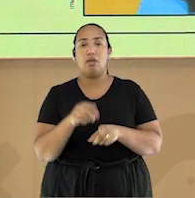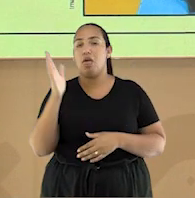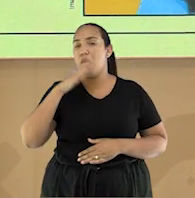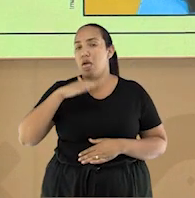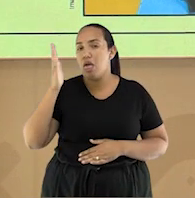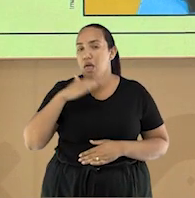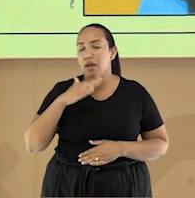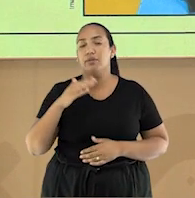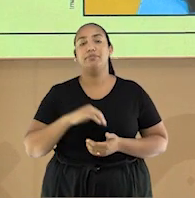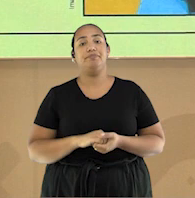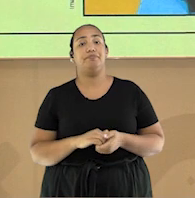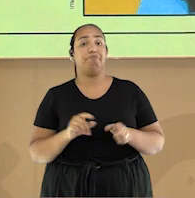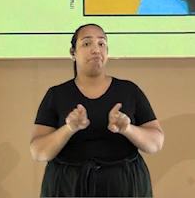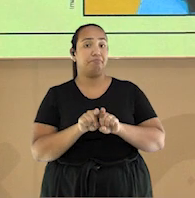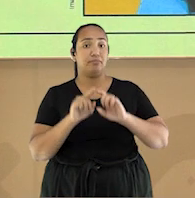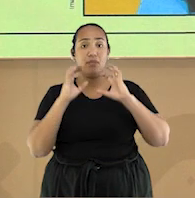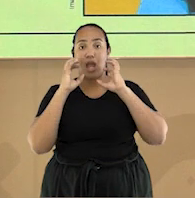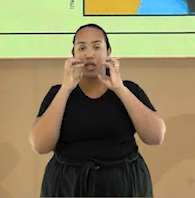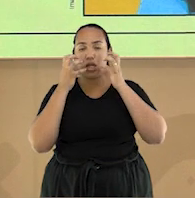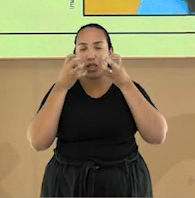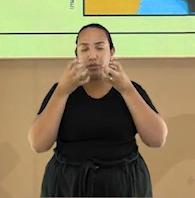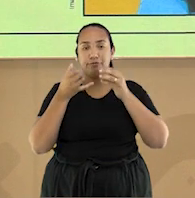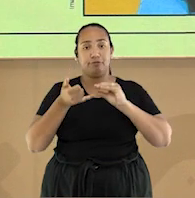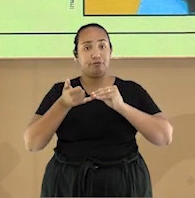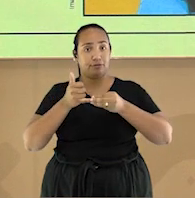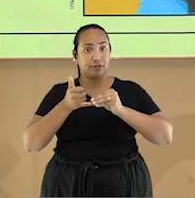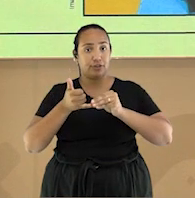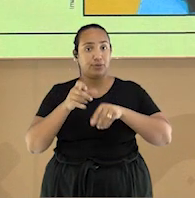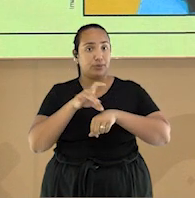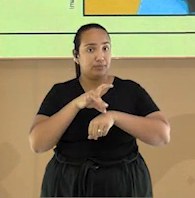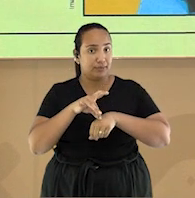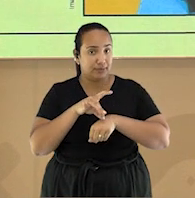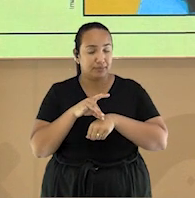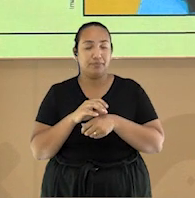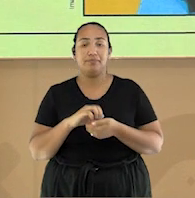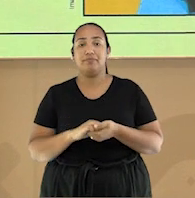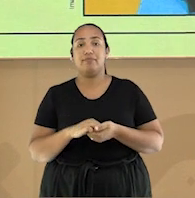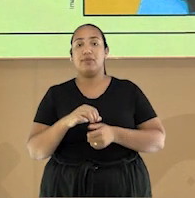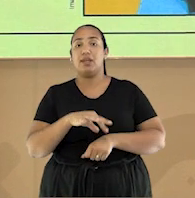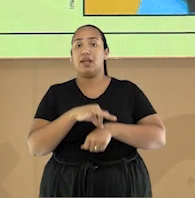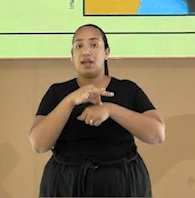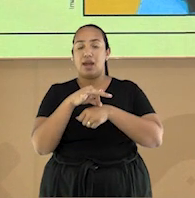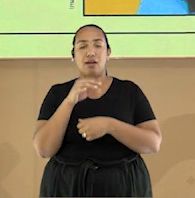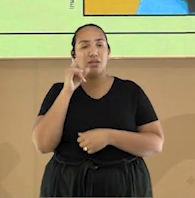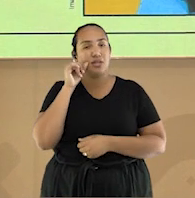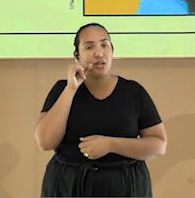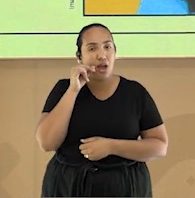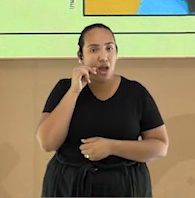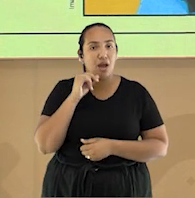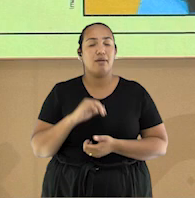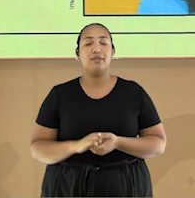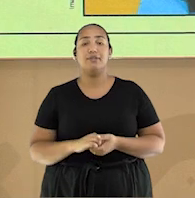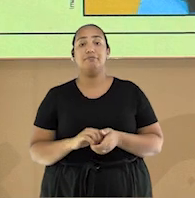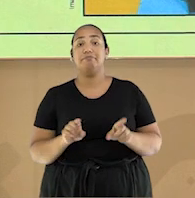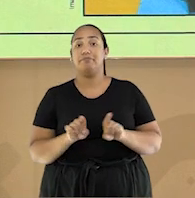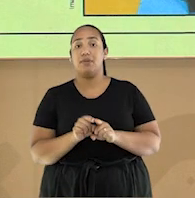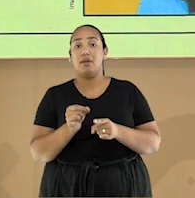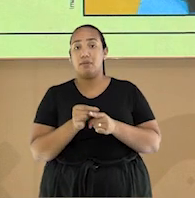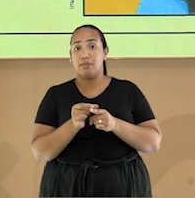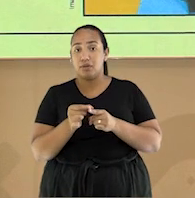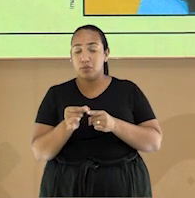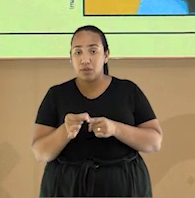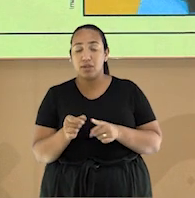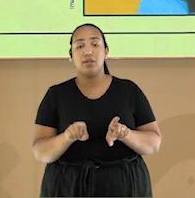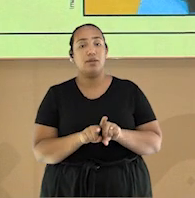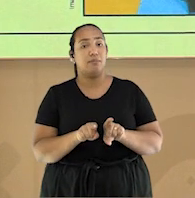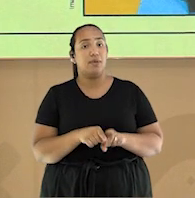gengibre, o milho, o feijão preto, as carnes salgadas e curadas, o quiabo, o amendoim, o mel, castanha, as